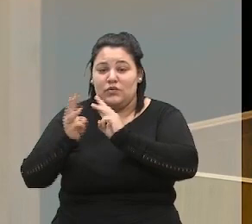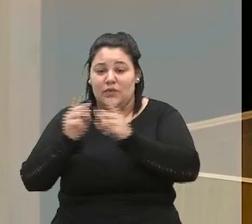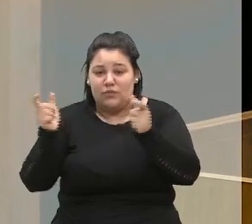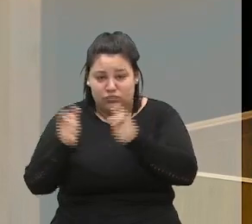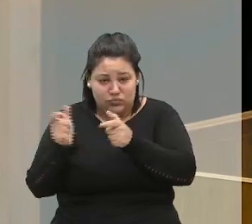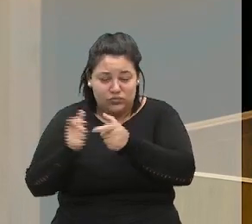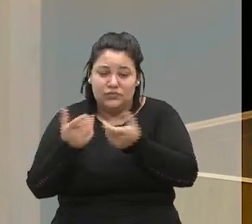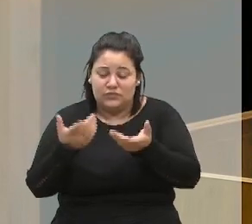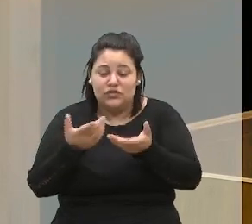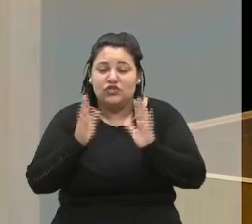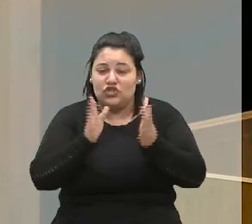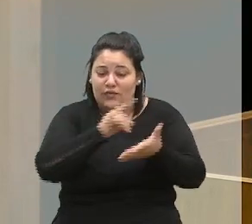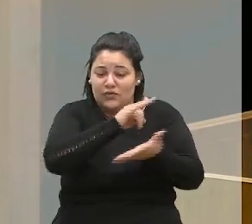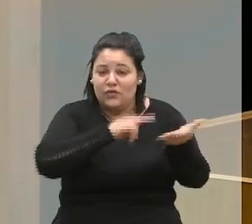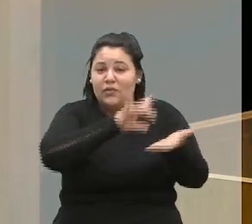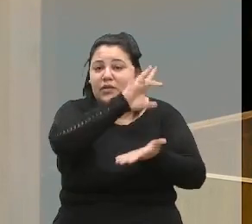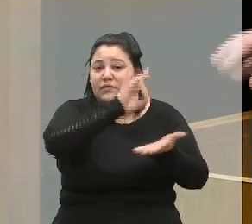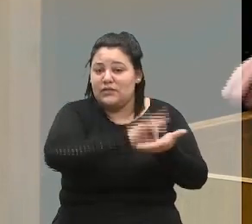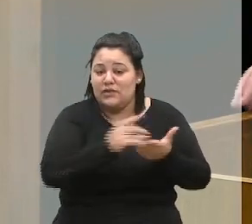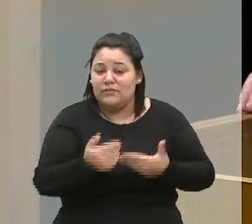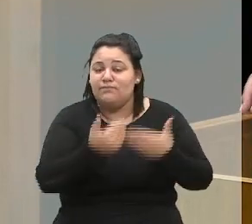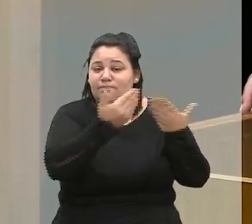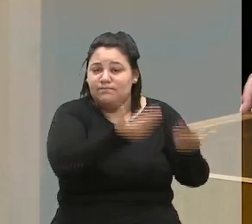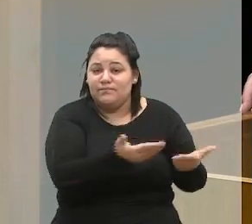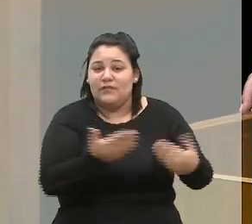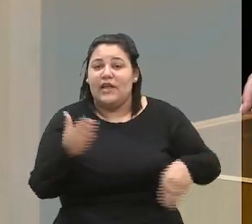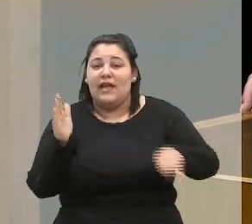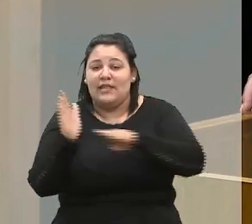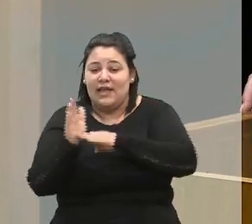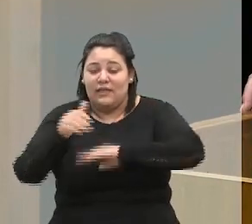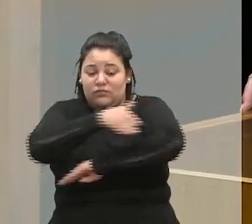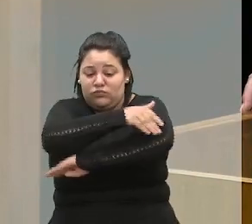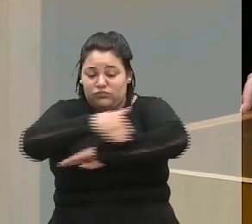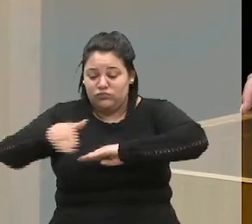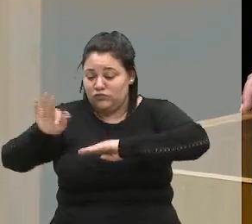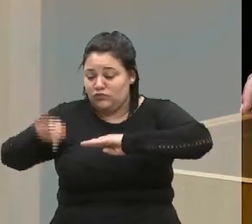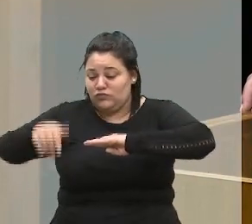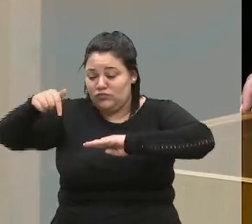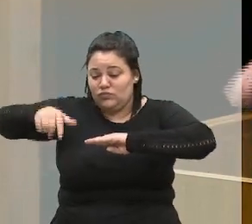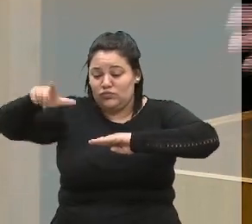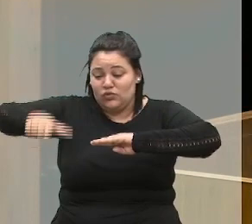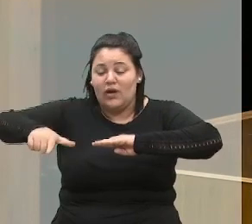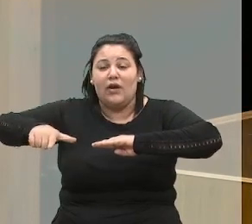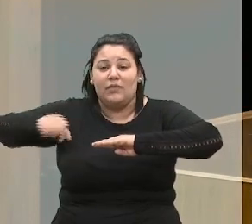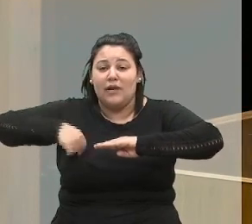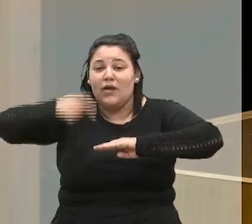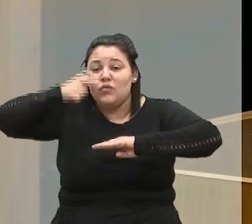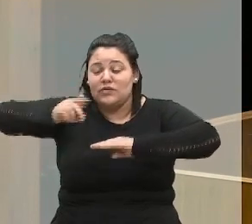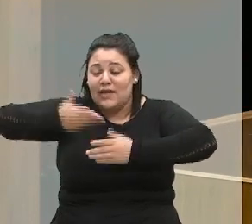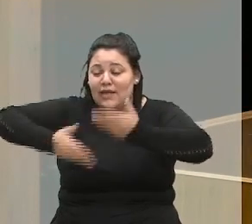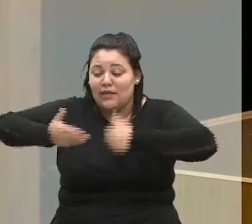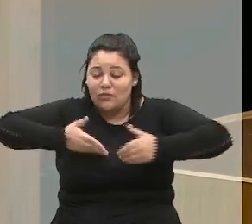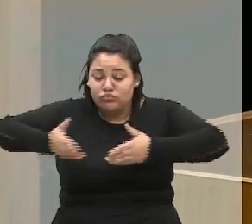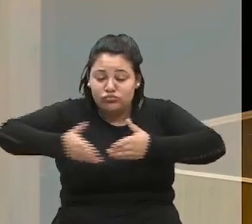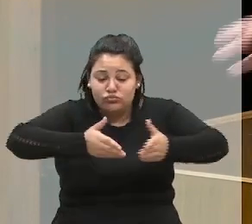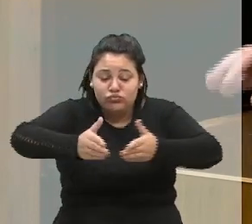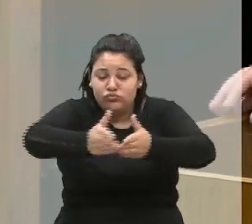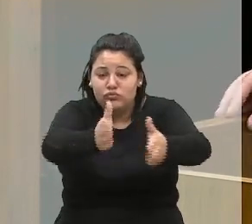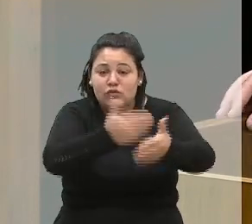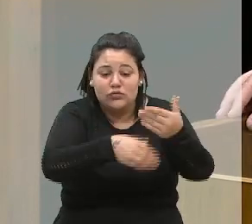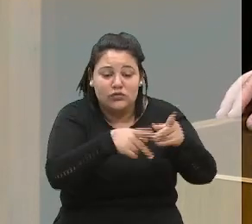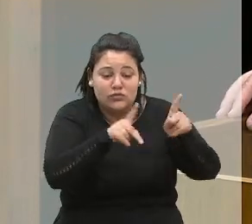e protocolado que ele vai até o final da linha para dar para aquelas pessoas ter acesso